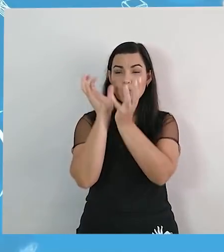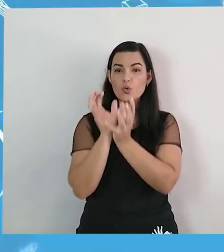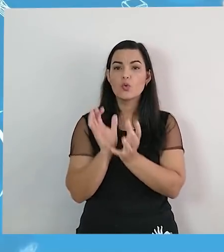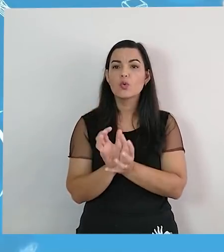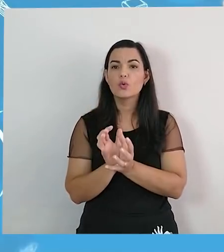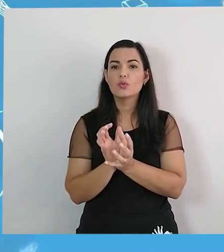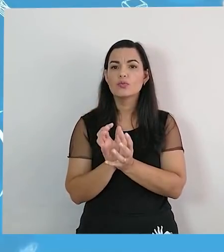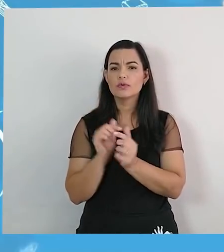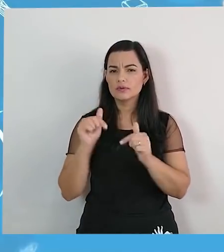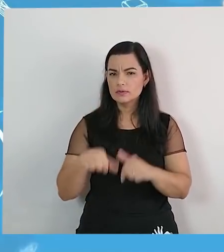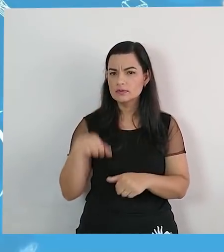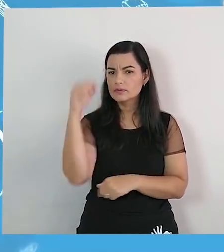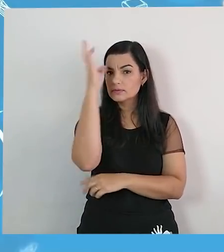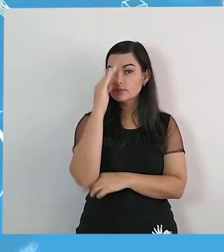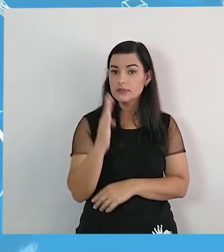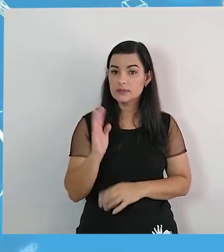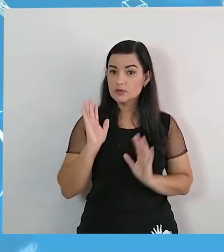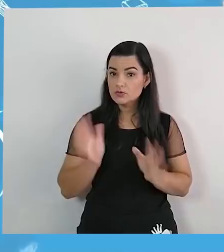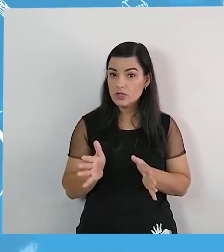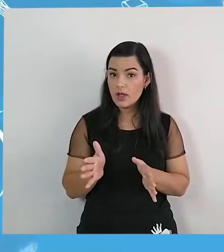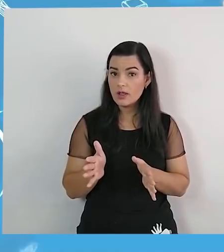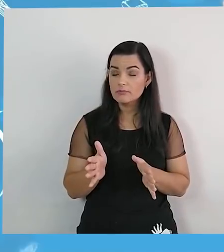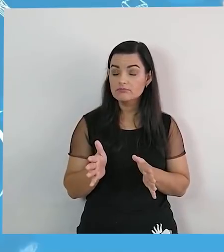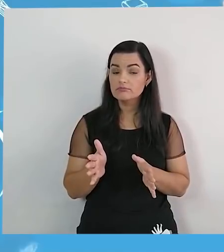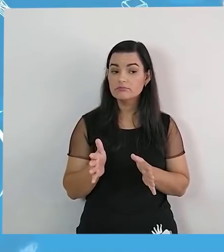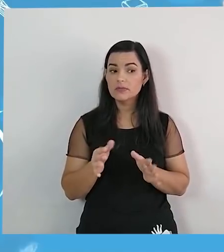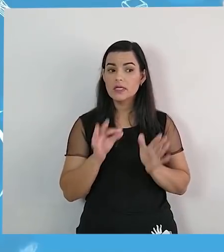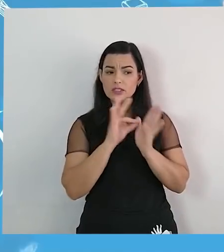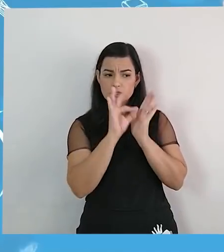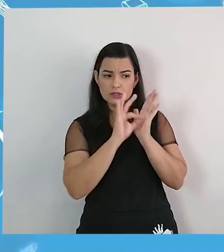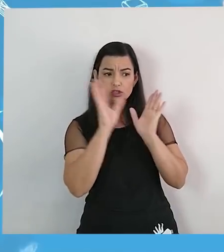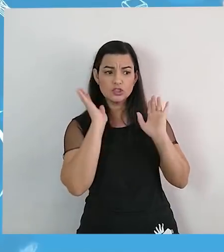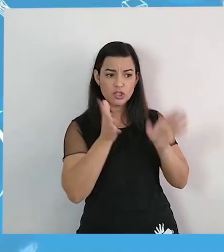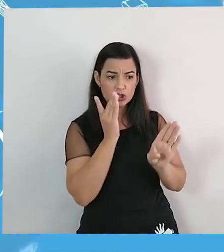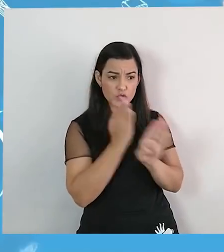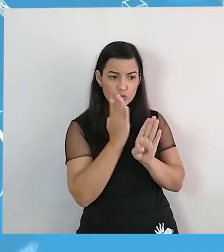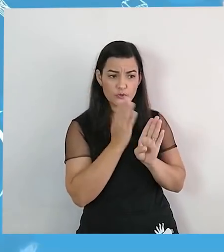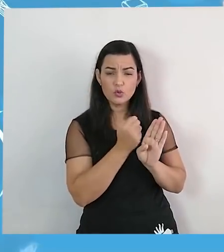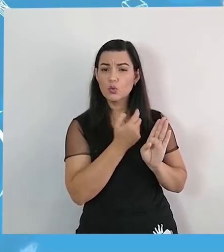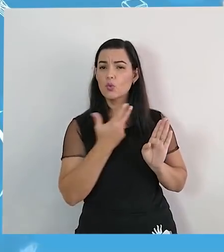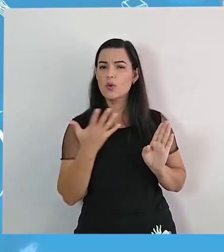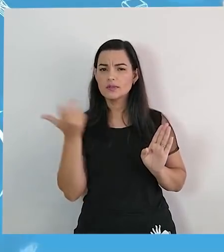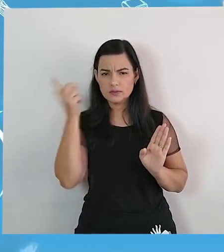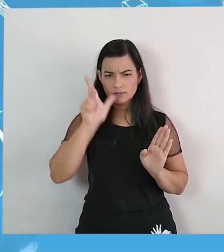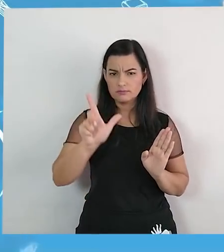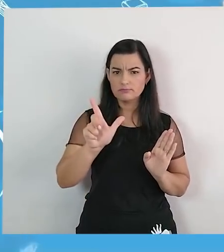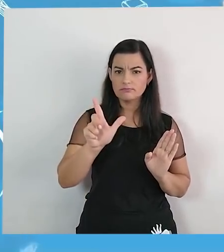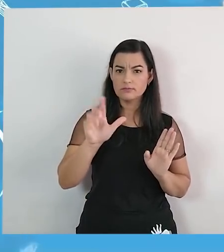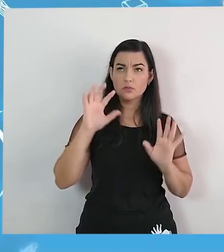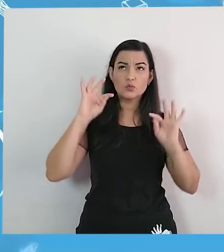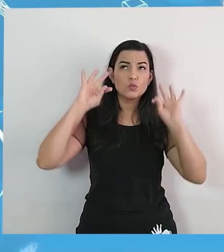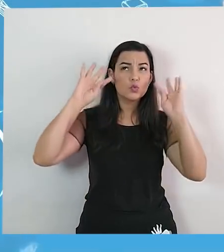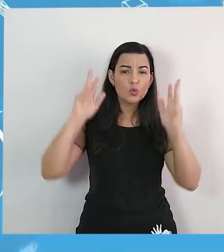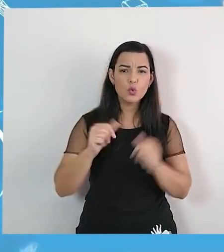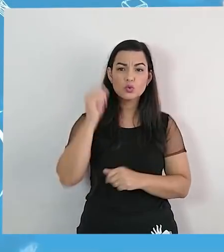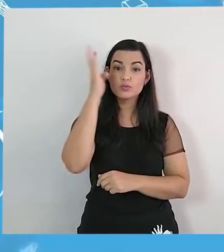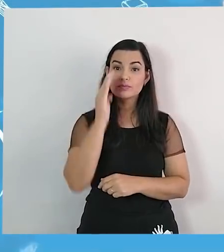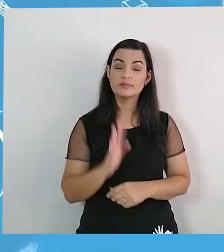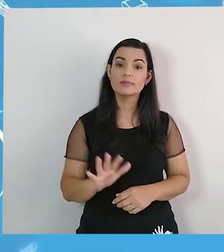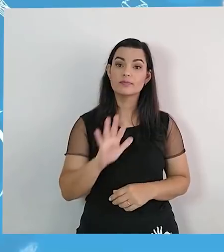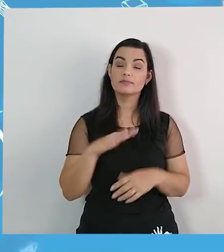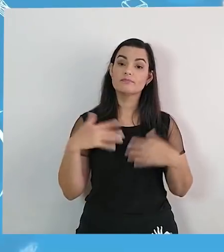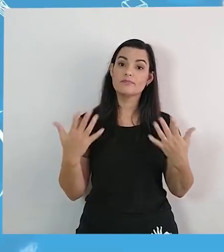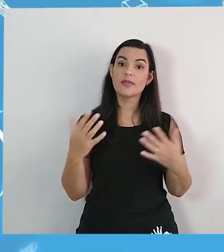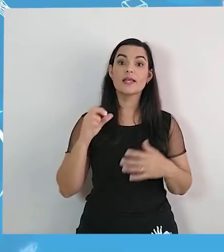já descritas? E se nós ampliarmos ainda mais essas análises e